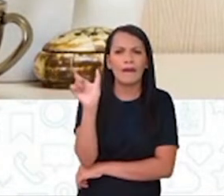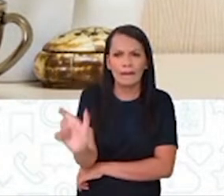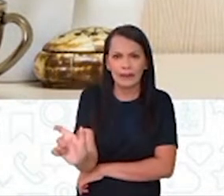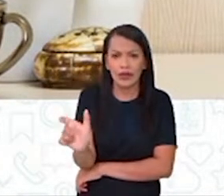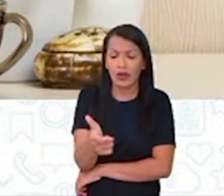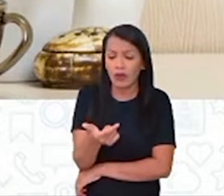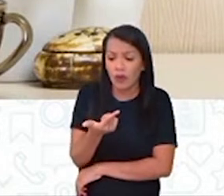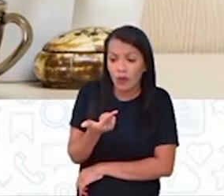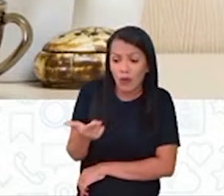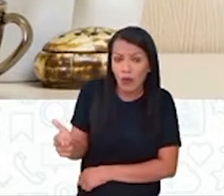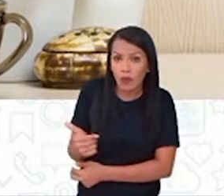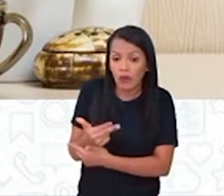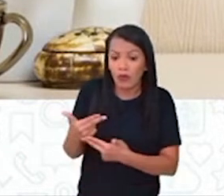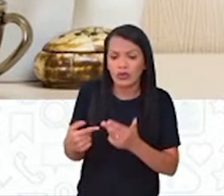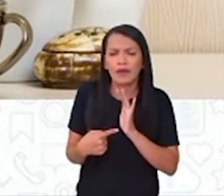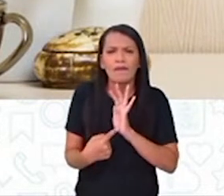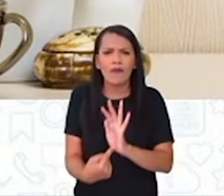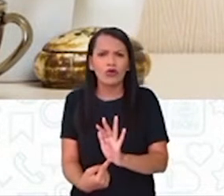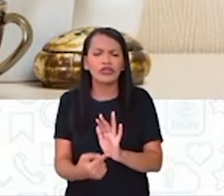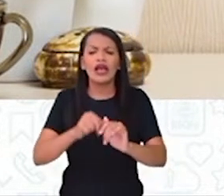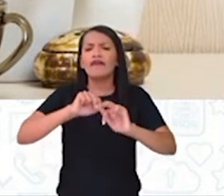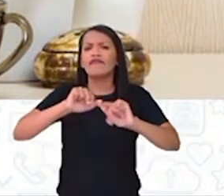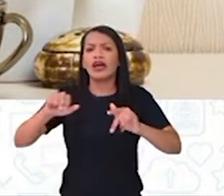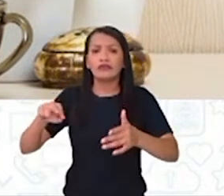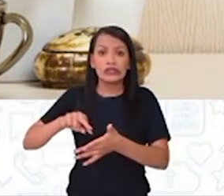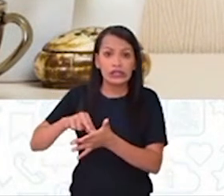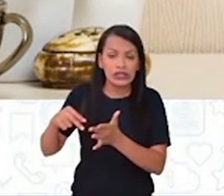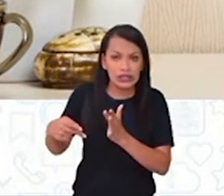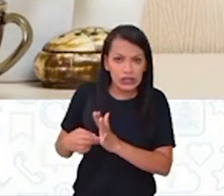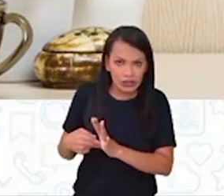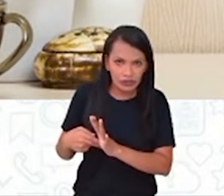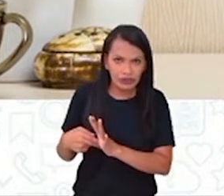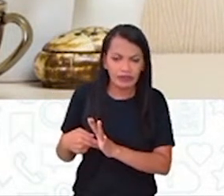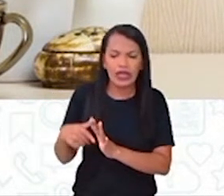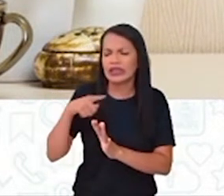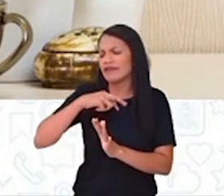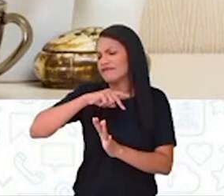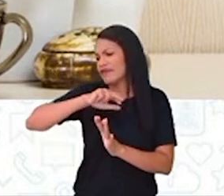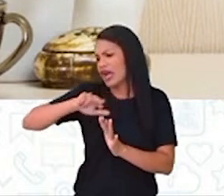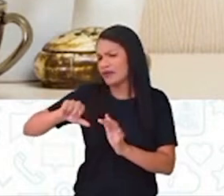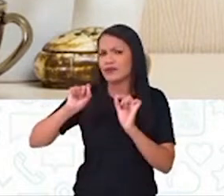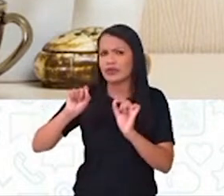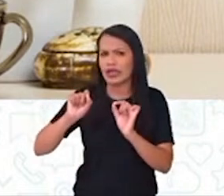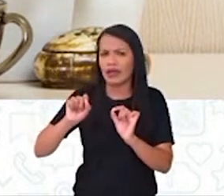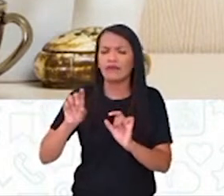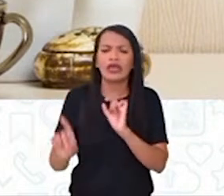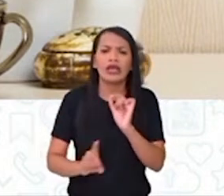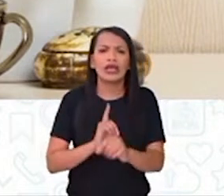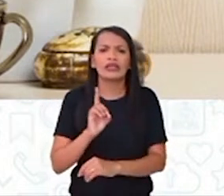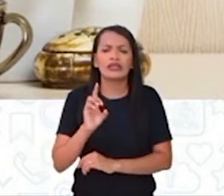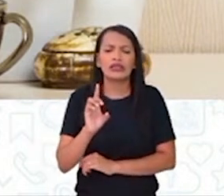ou expressão que apresenta vários sentidos além de seu original. Quando a gente fala desse original, é o sentido mais denotativo,